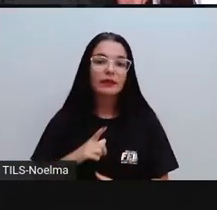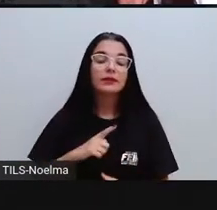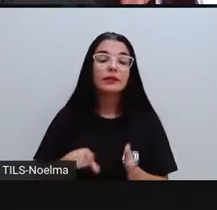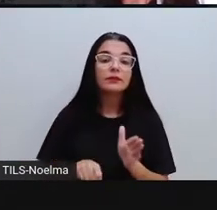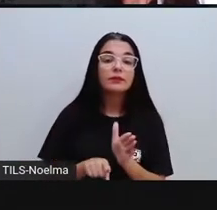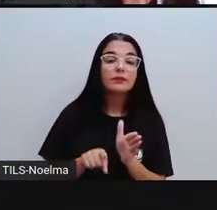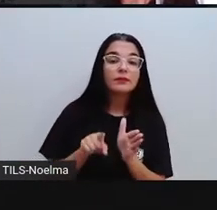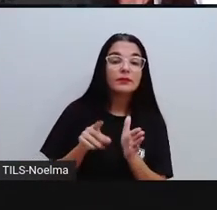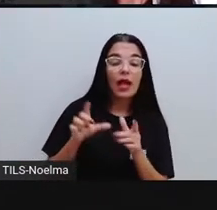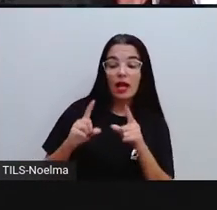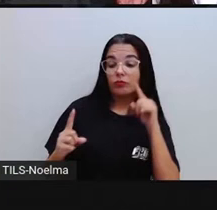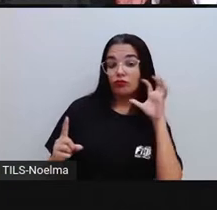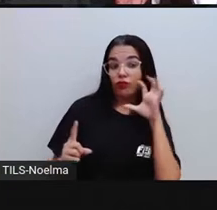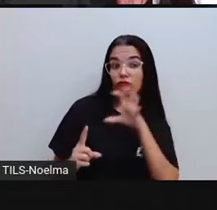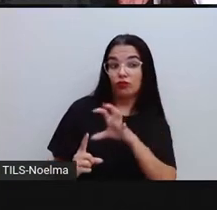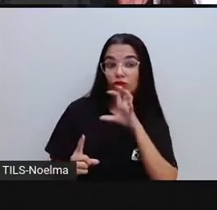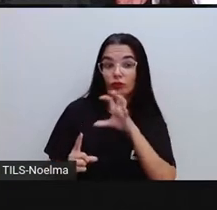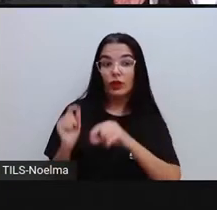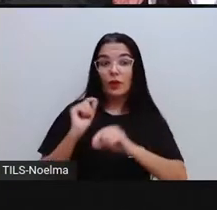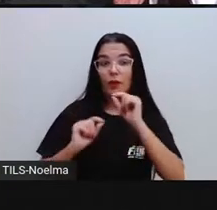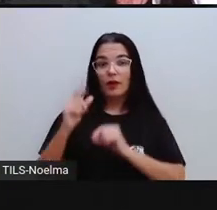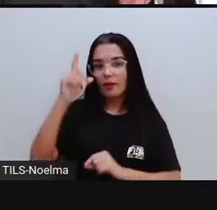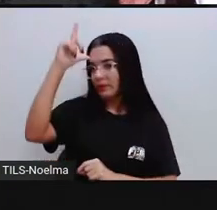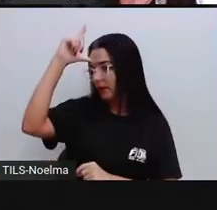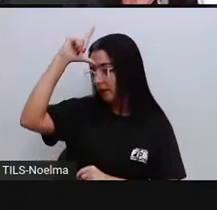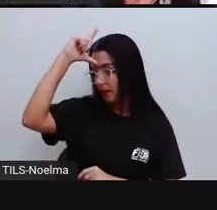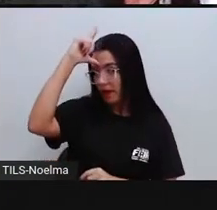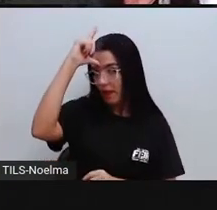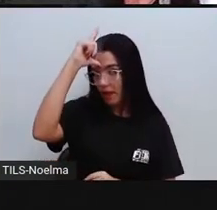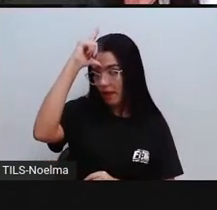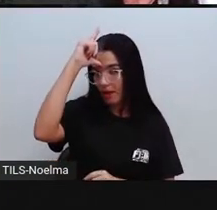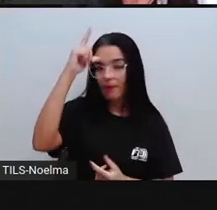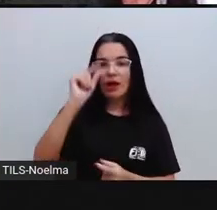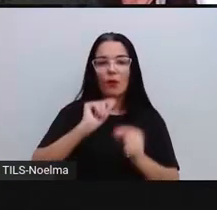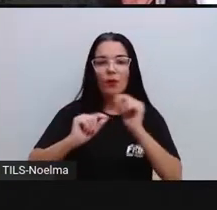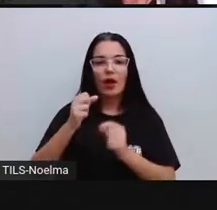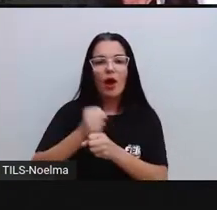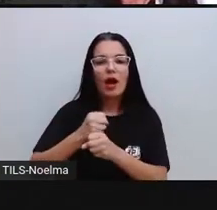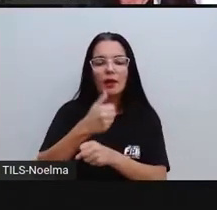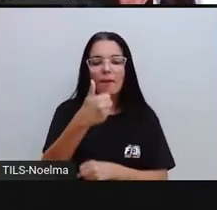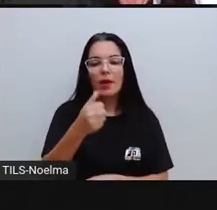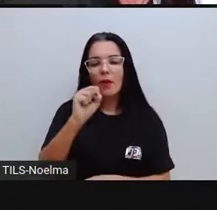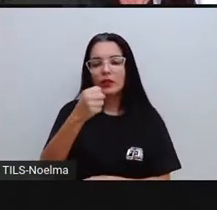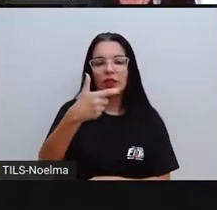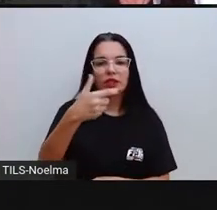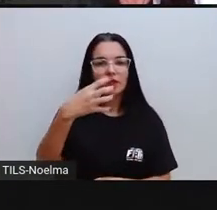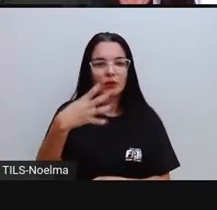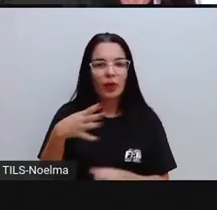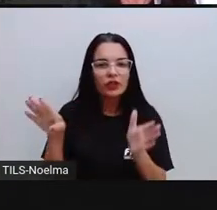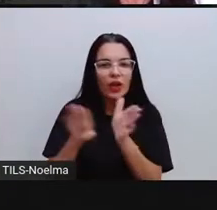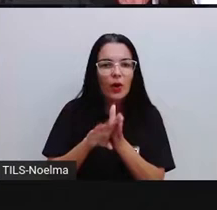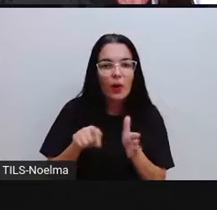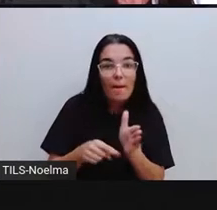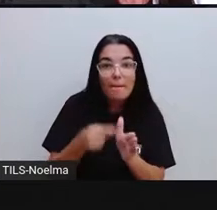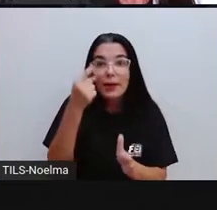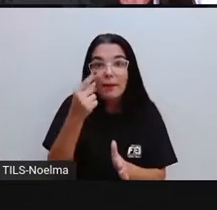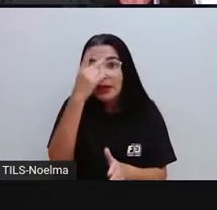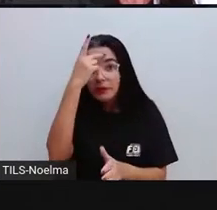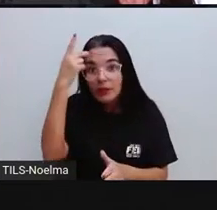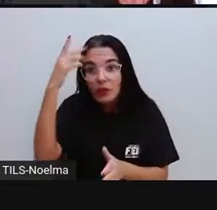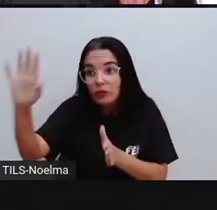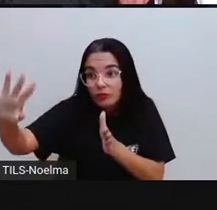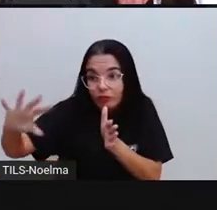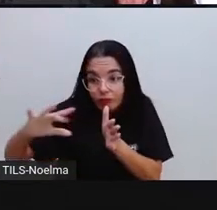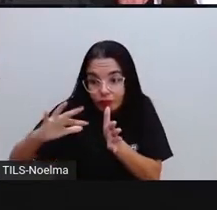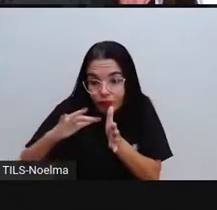tivemos a influência dos alemães, como a gente já estudou em outras aulas, né? Em 1824 chegaram os primeiros imigrantes ao Brasil,